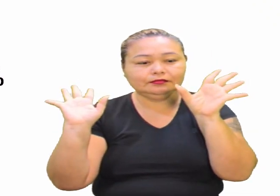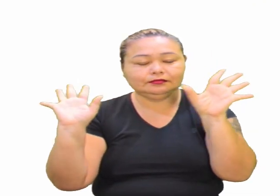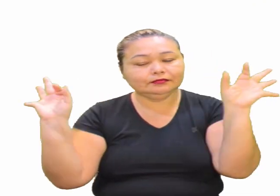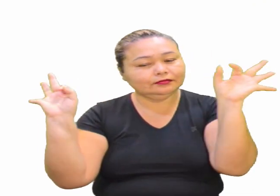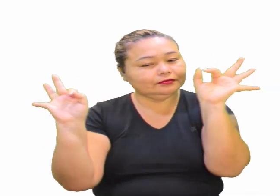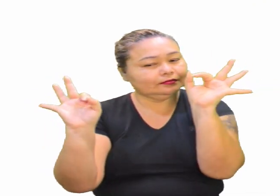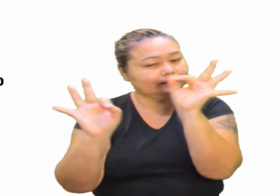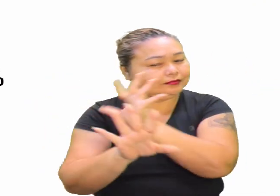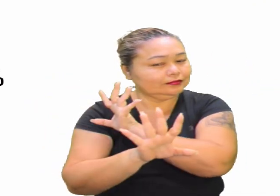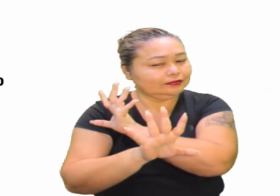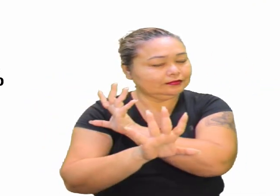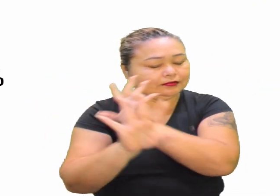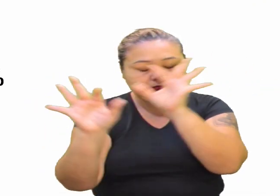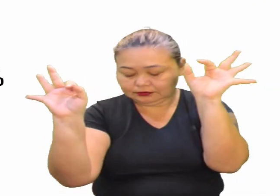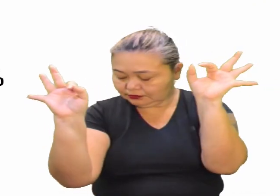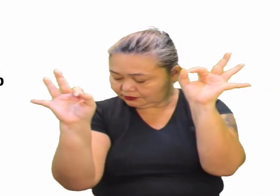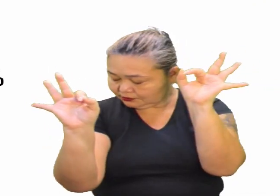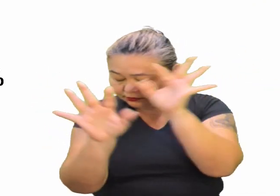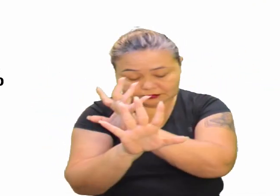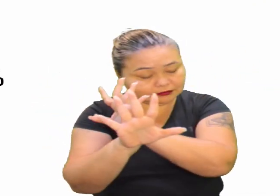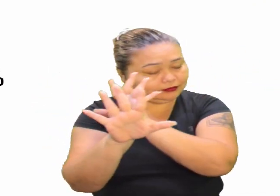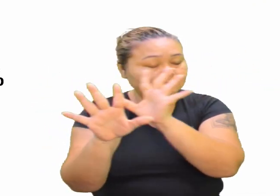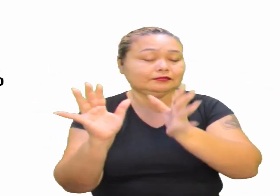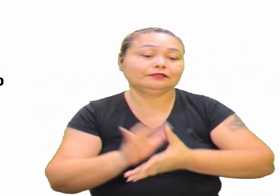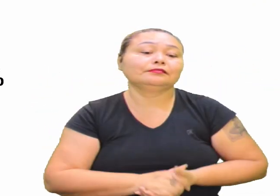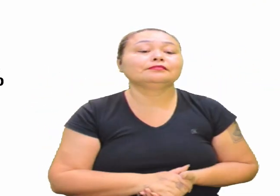Pronto, é isso aí. Pronto.